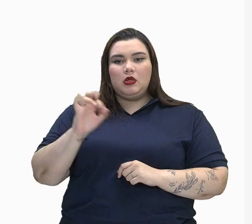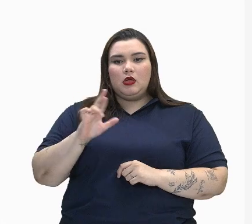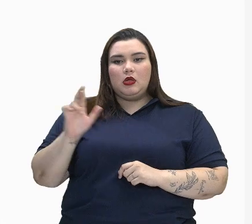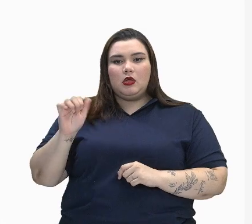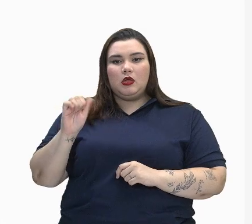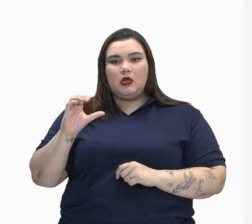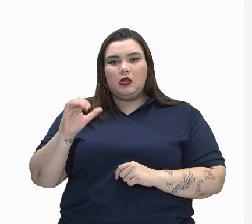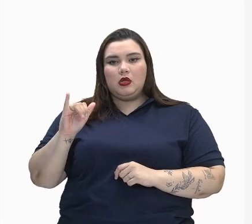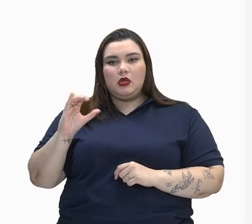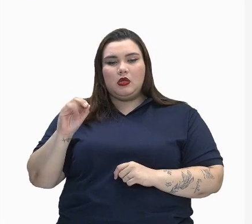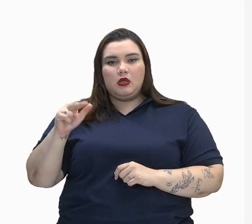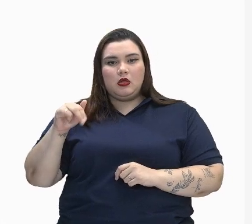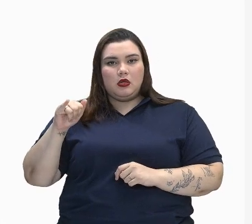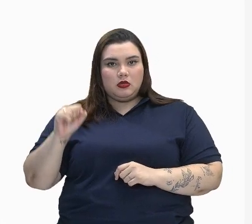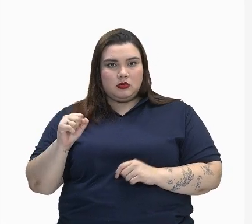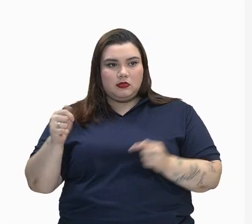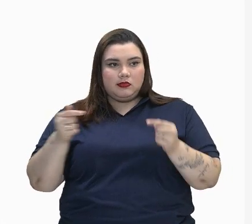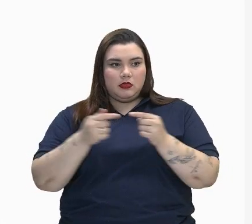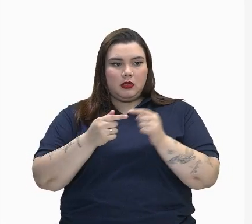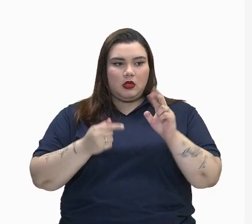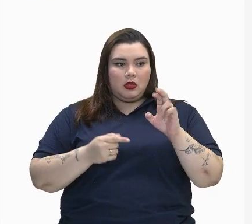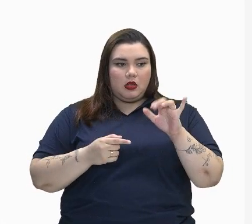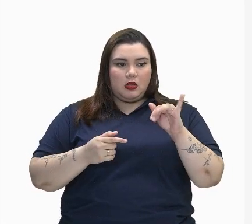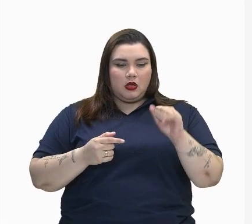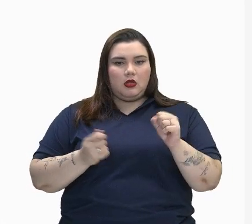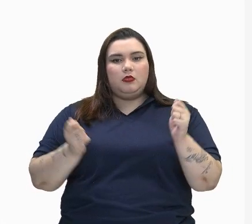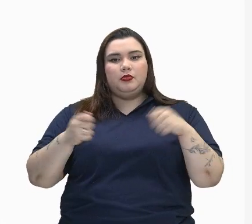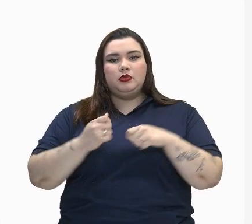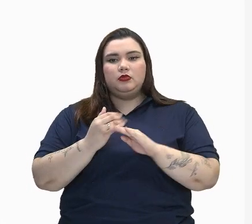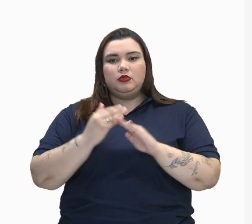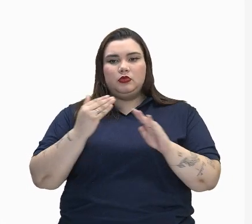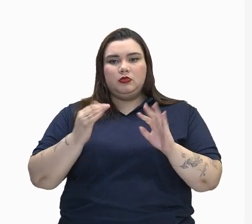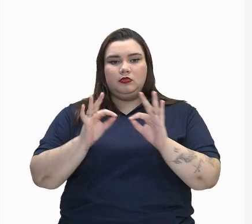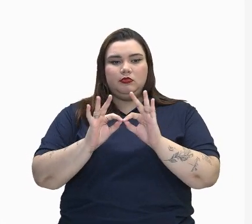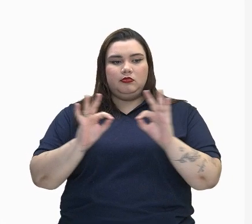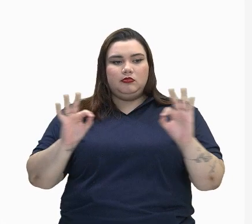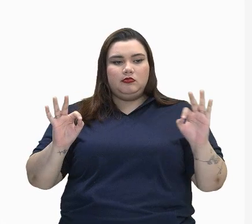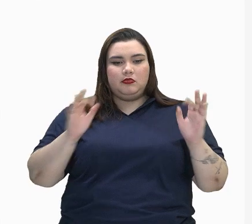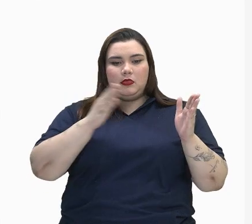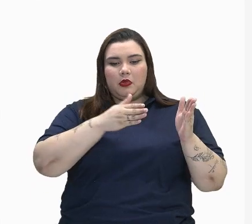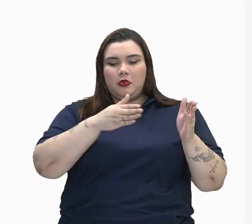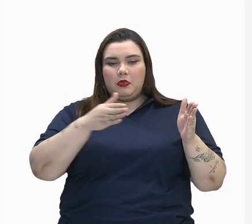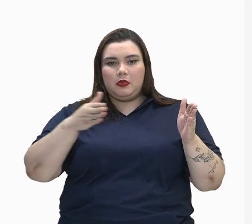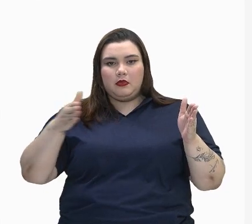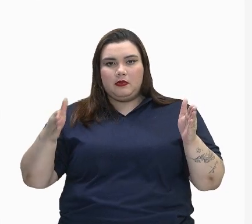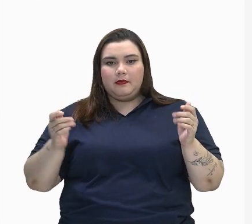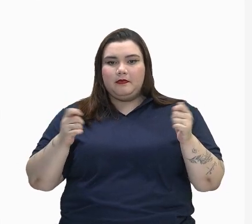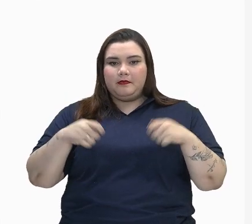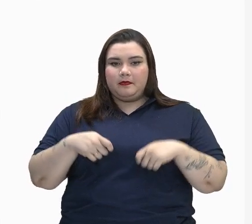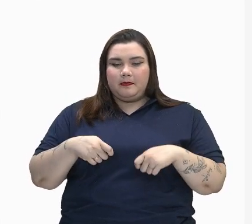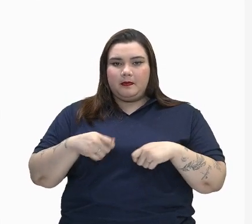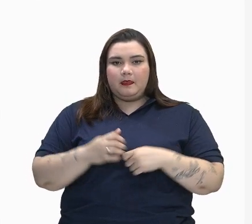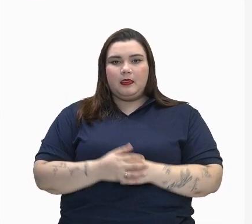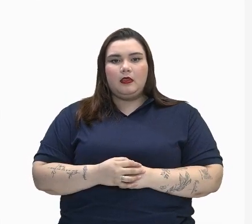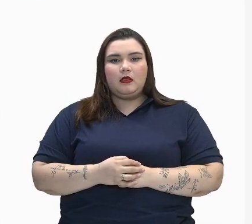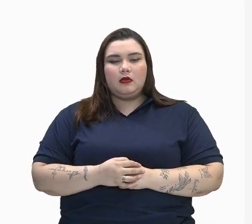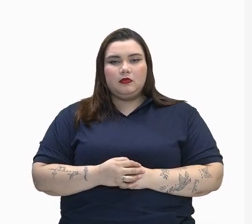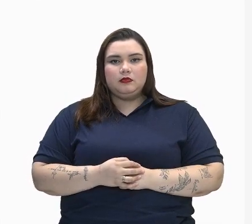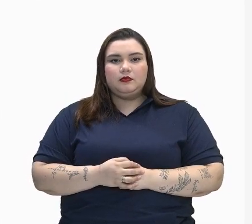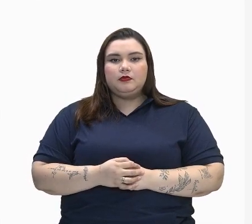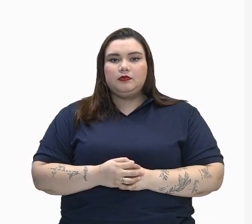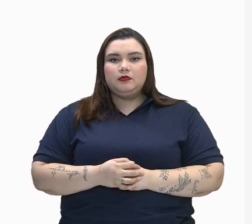eles podem ser localizados na reta numérica, tá certo? Professora, esses números, a senhora disse que eles têm infinitas